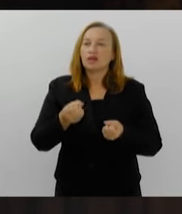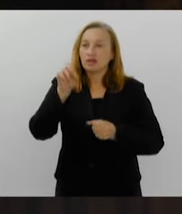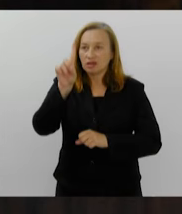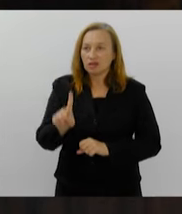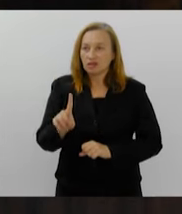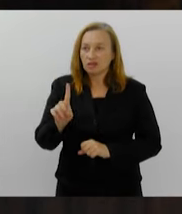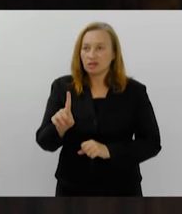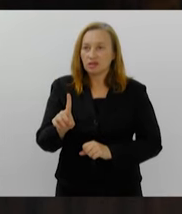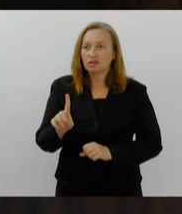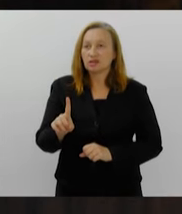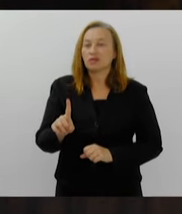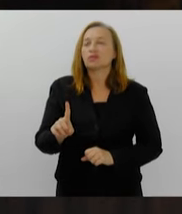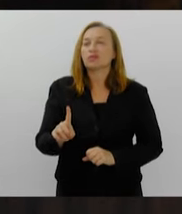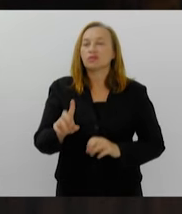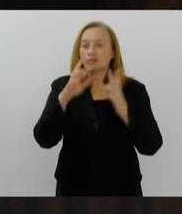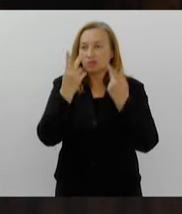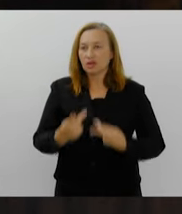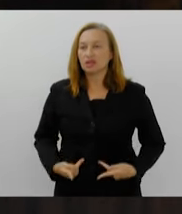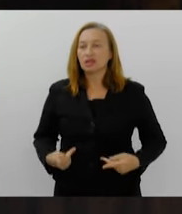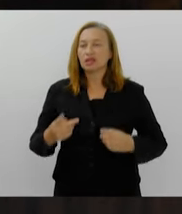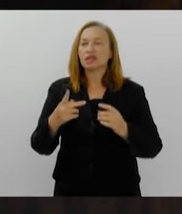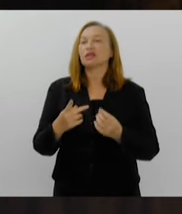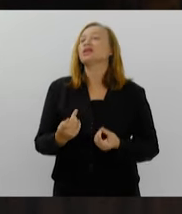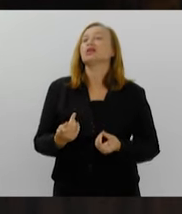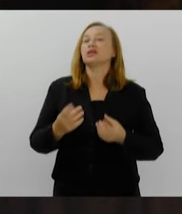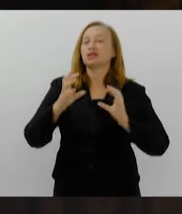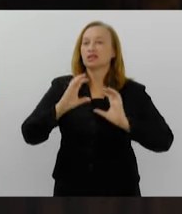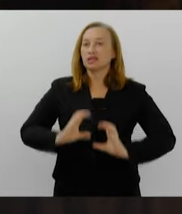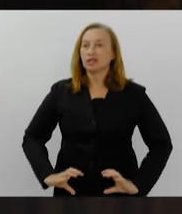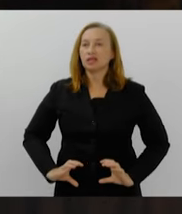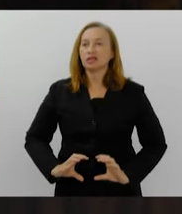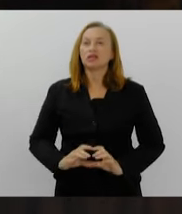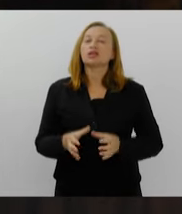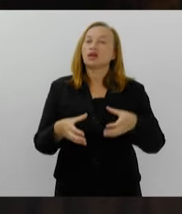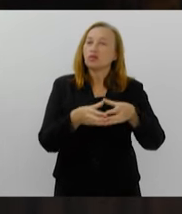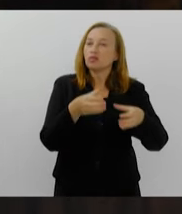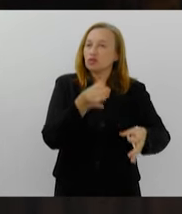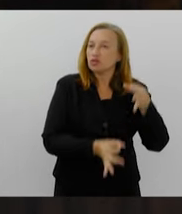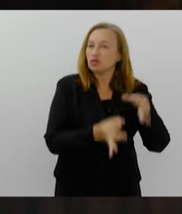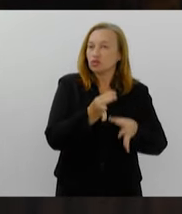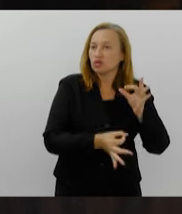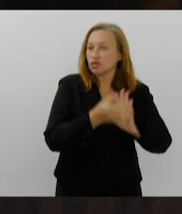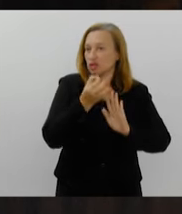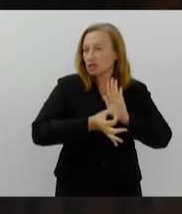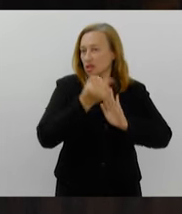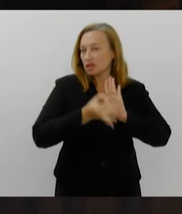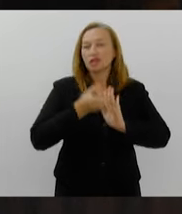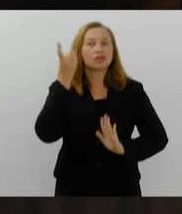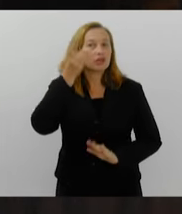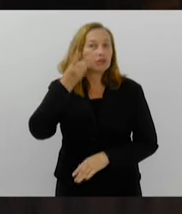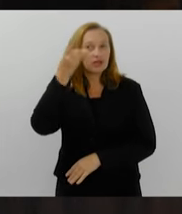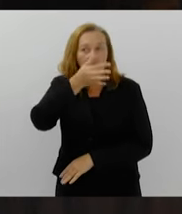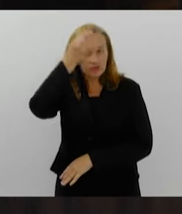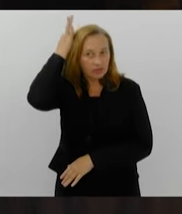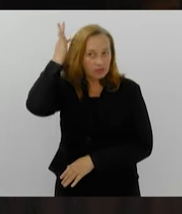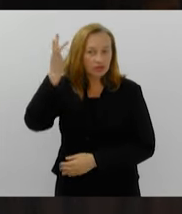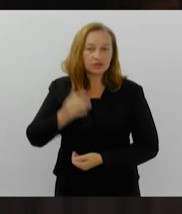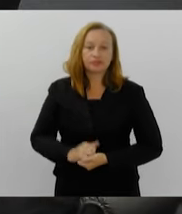finanças, fiscalização financeira e controle. Para emitir parecer pela Comissão de Constituição e Justiça, deputado Fred Pacheco.